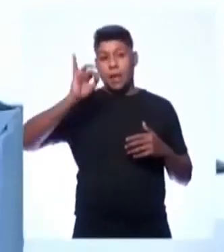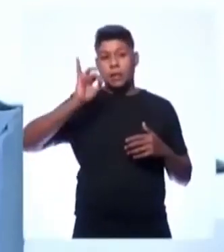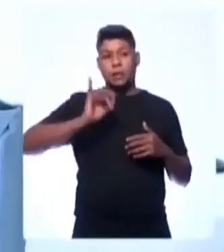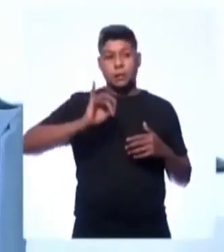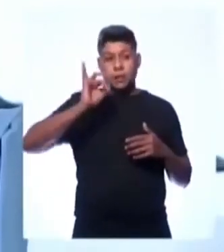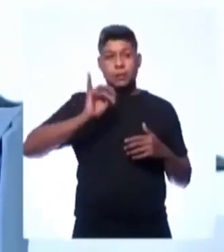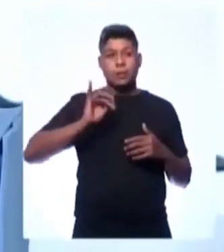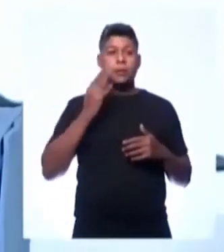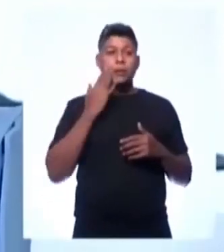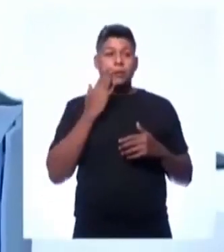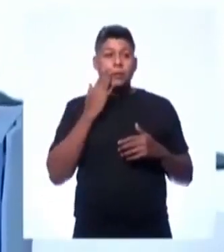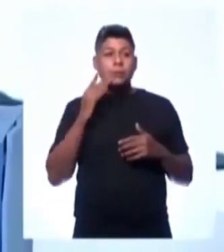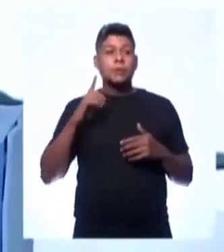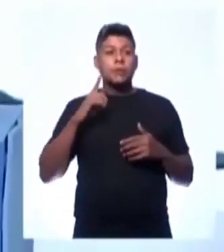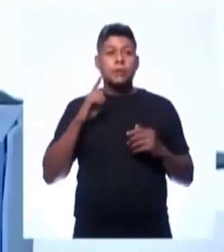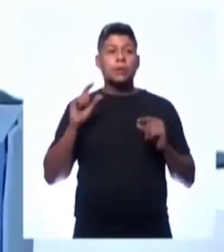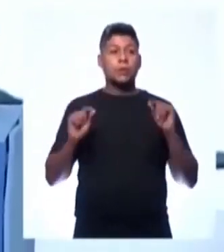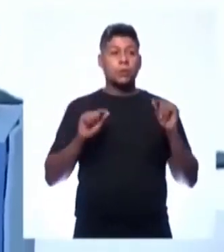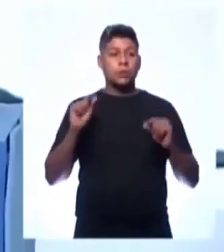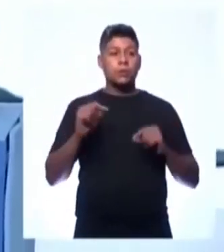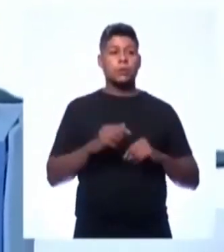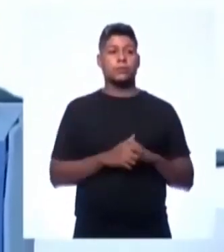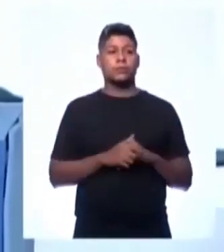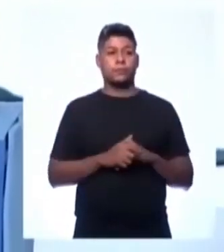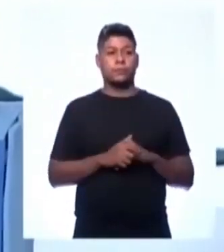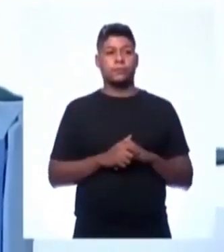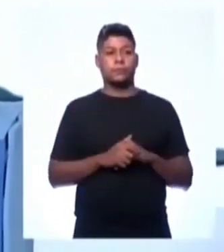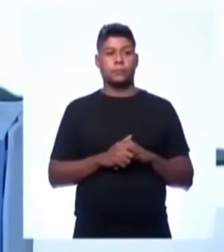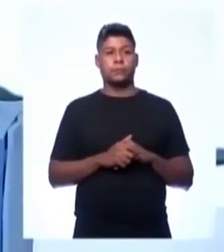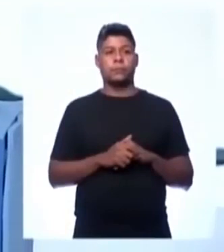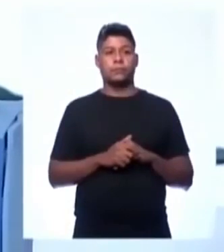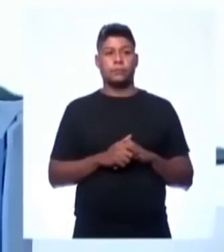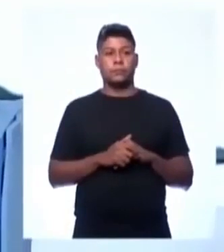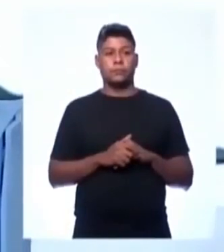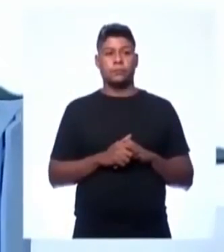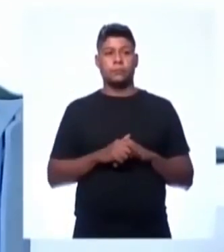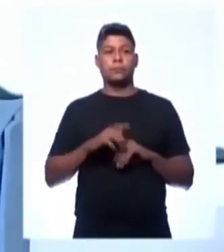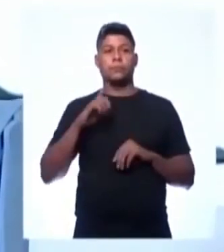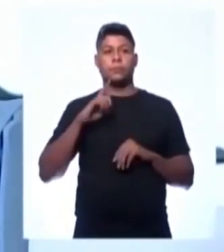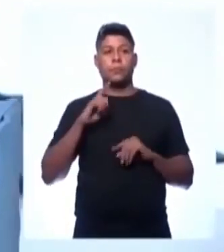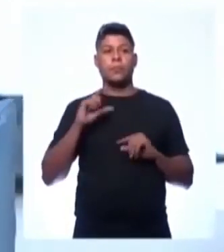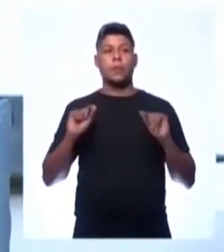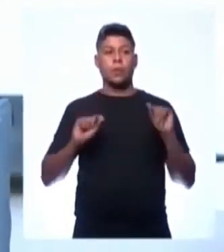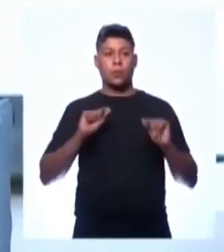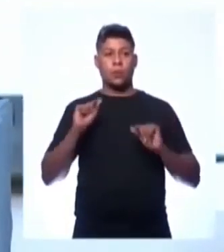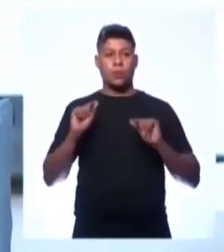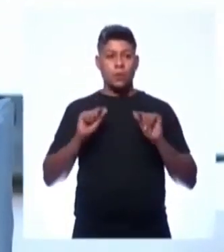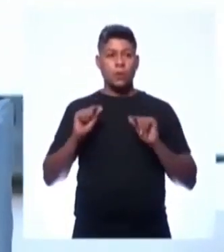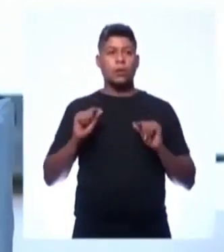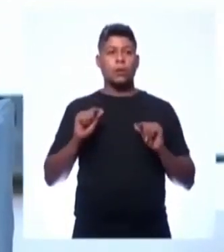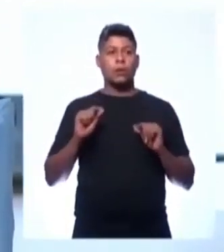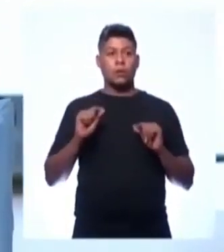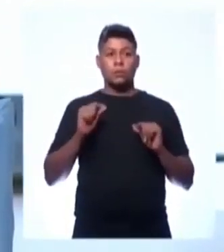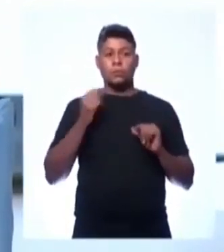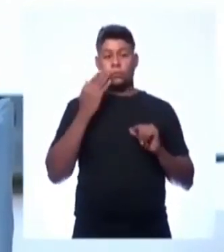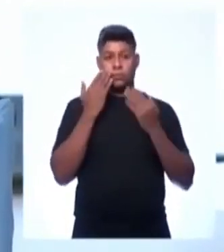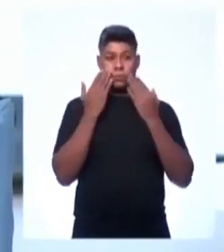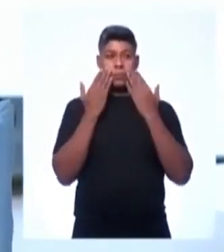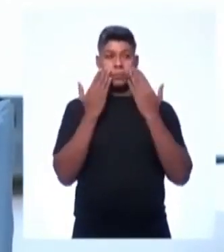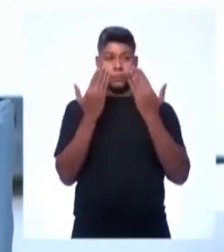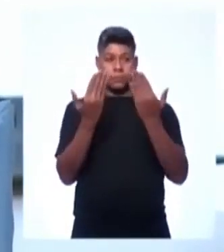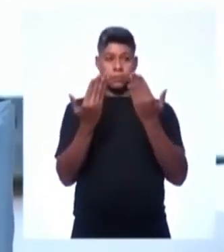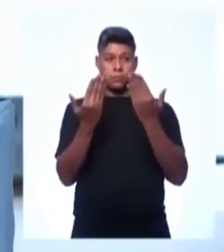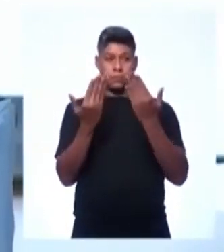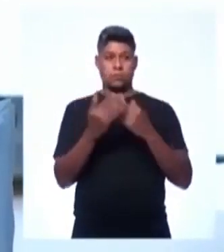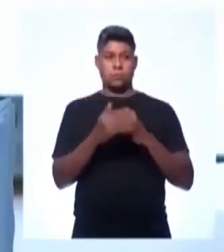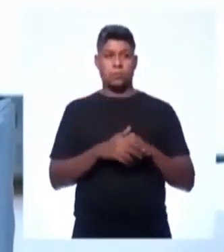então, a gente tem aí, né, vou deixar ela dar uma estabilizada, olha só. Ela está indo para frente aqui no seu ponto de vista, né, estudante?